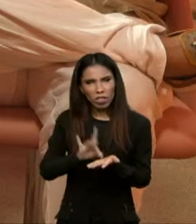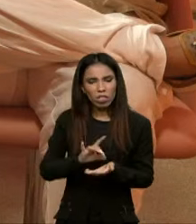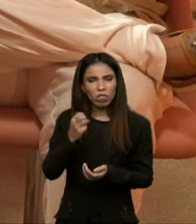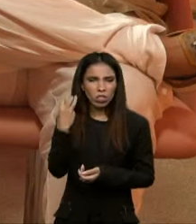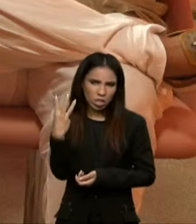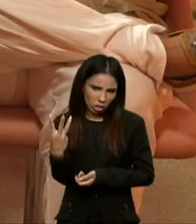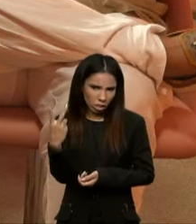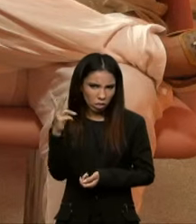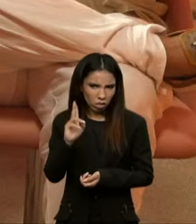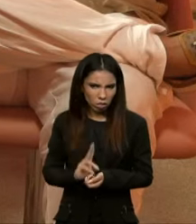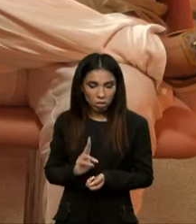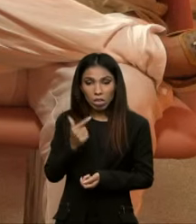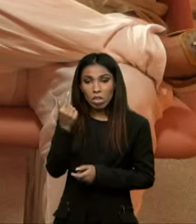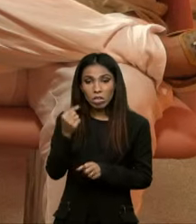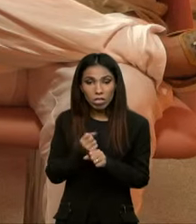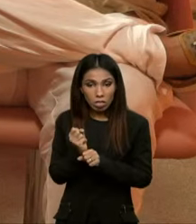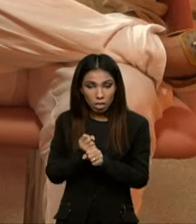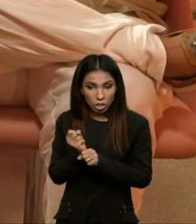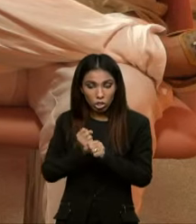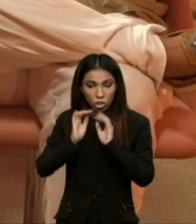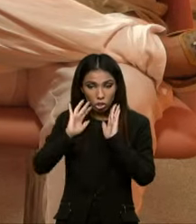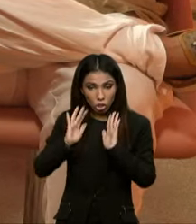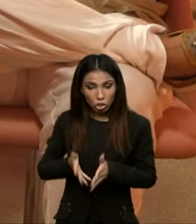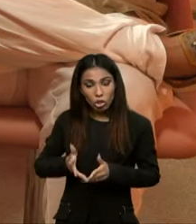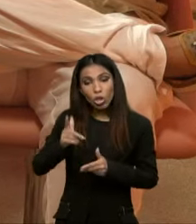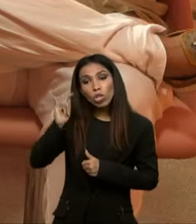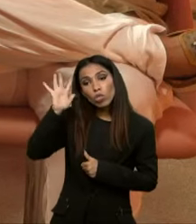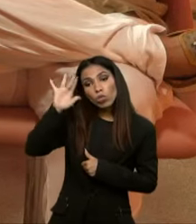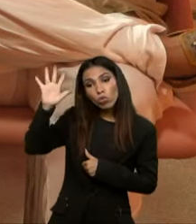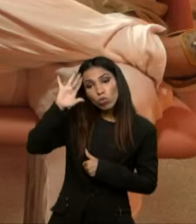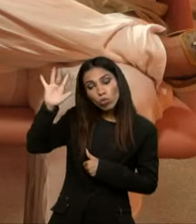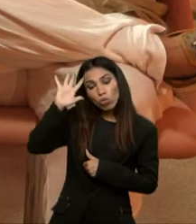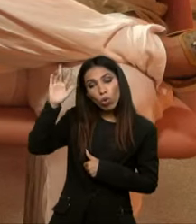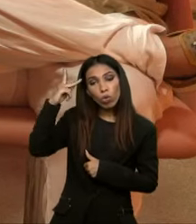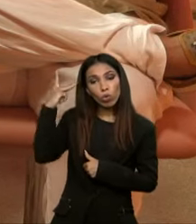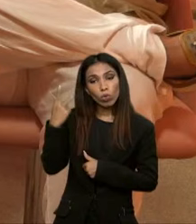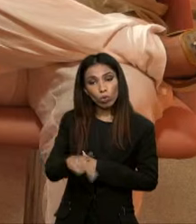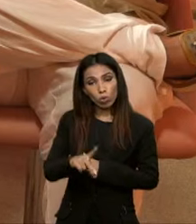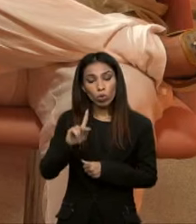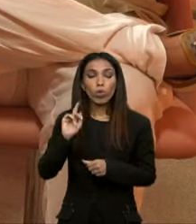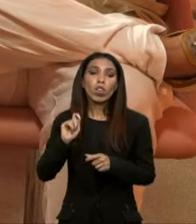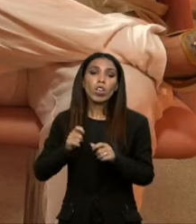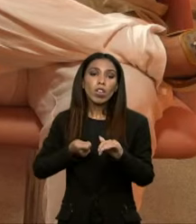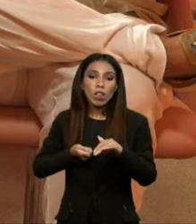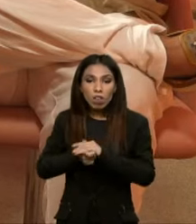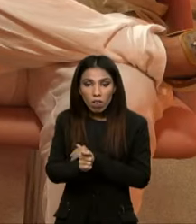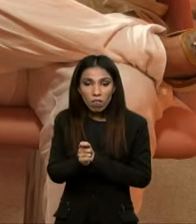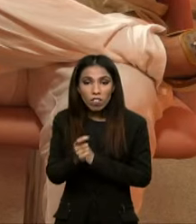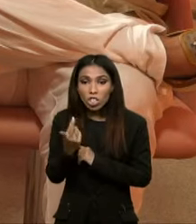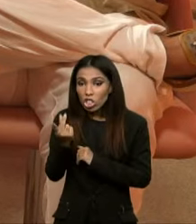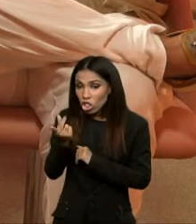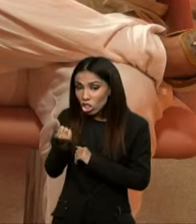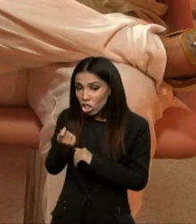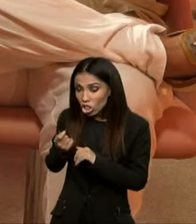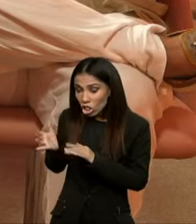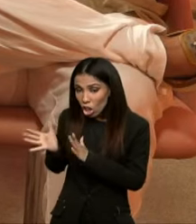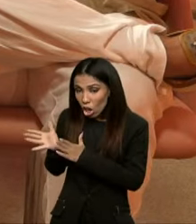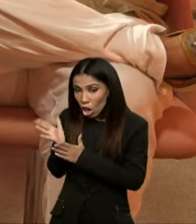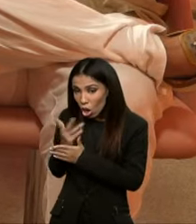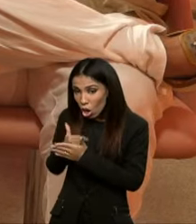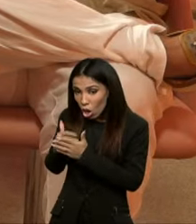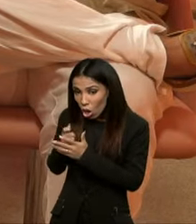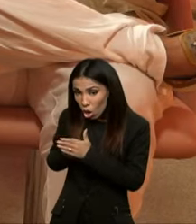mas assim, já está 7 anos em cartaz, que foi um sonho seu, uma realização sua, que você investiu suas economias, você viu